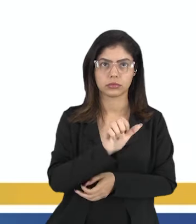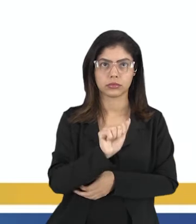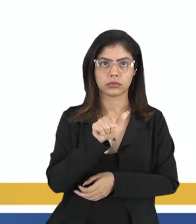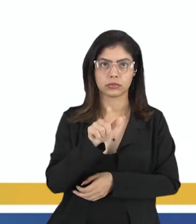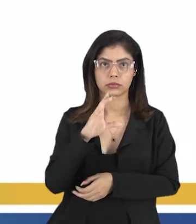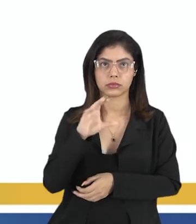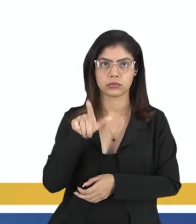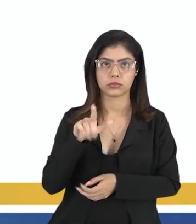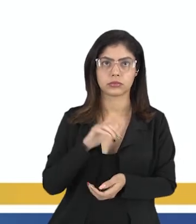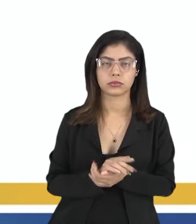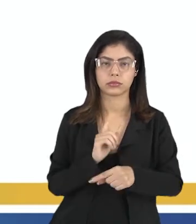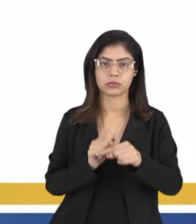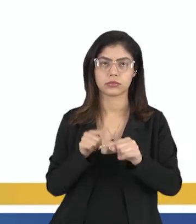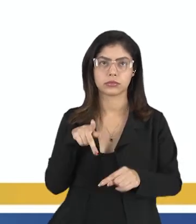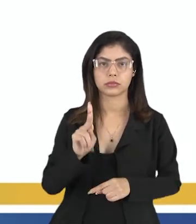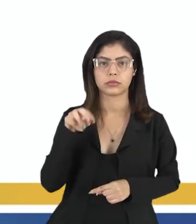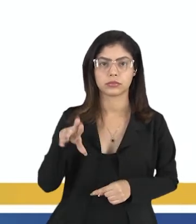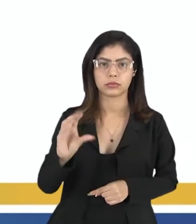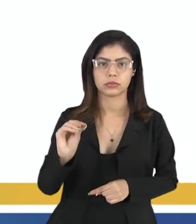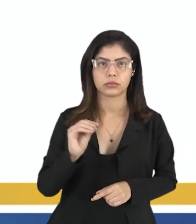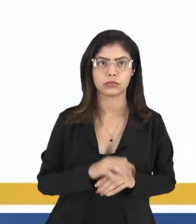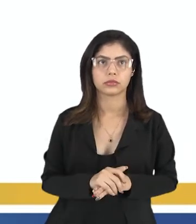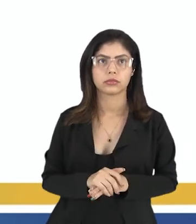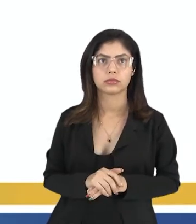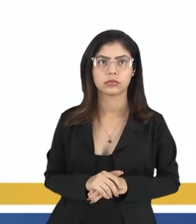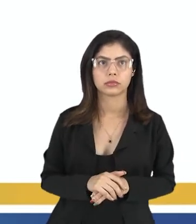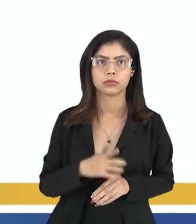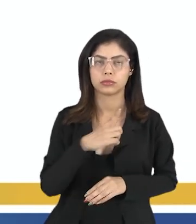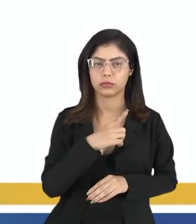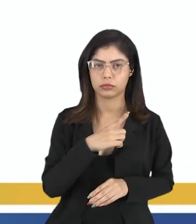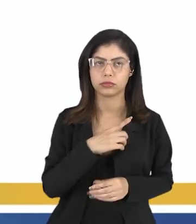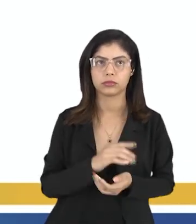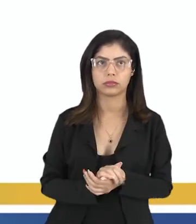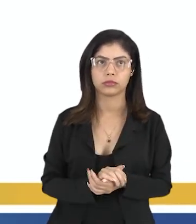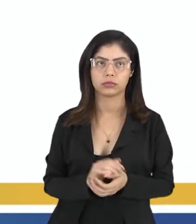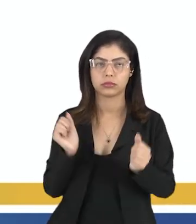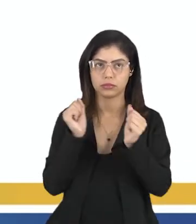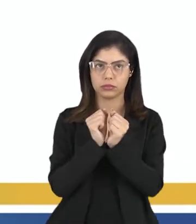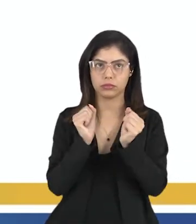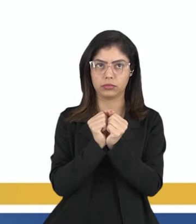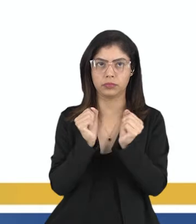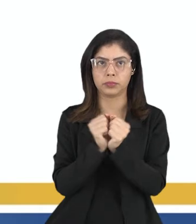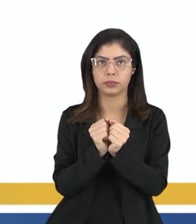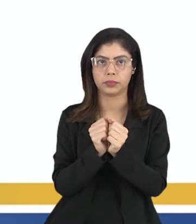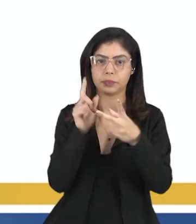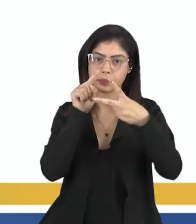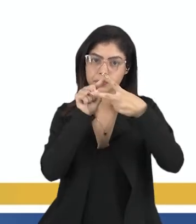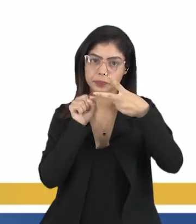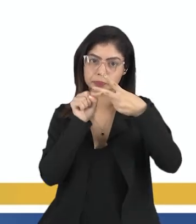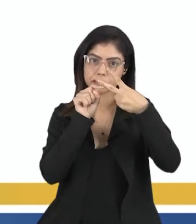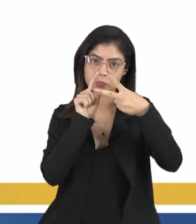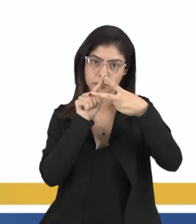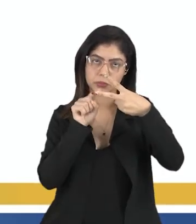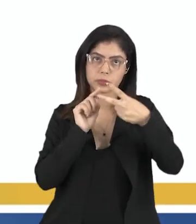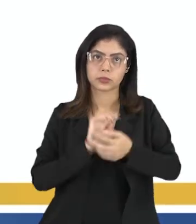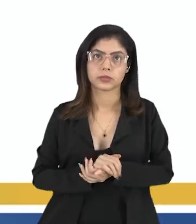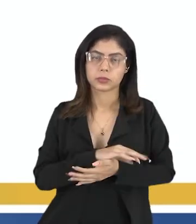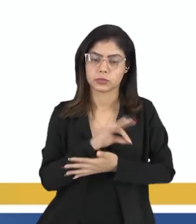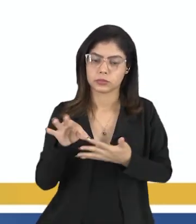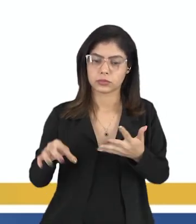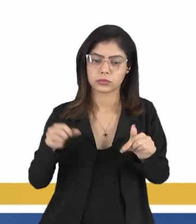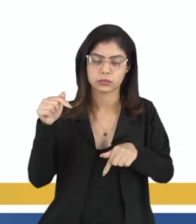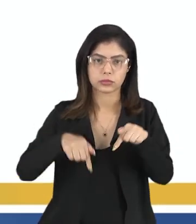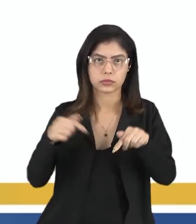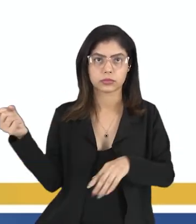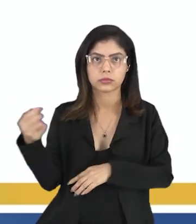de prata mais nitrato de potássio. Aí nós temos aqui a junção, né, desses dois elementos químicos, formando